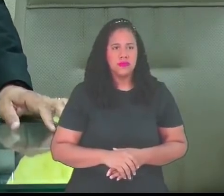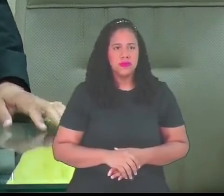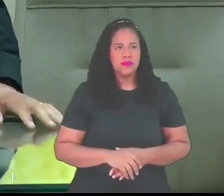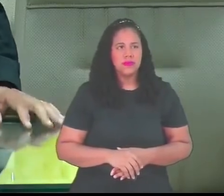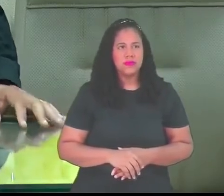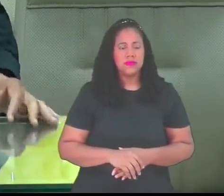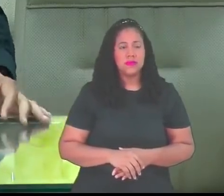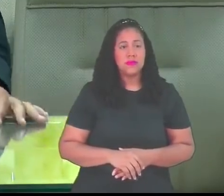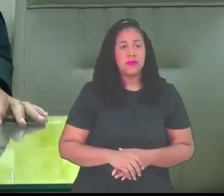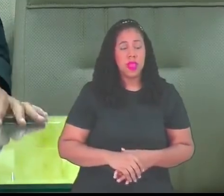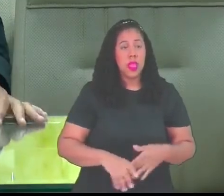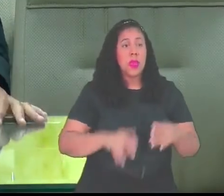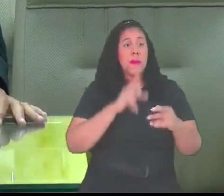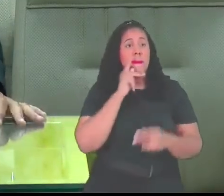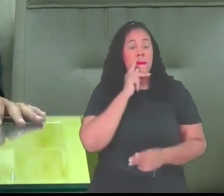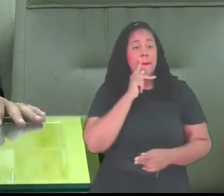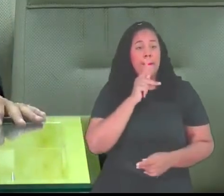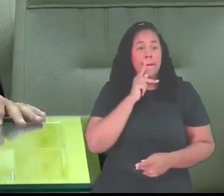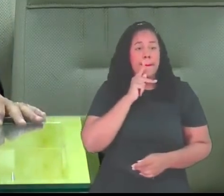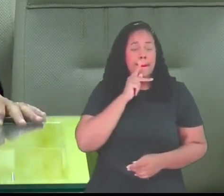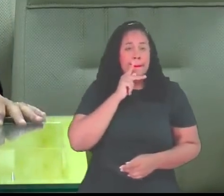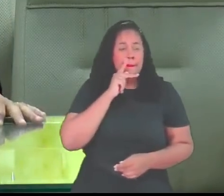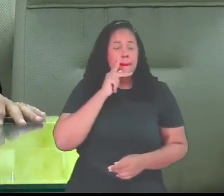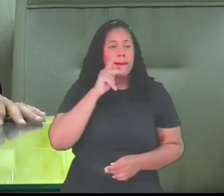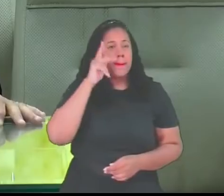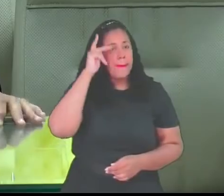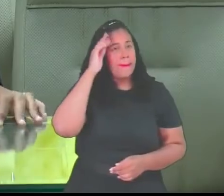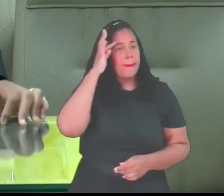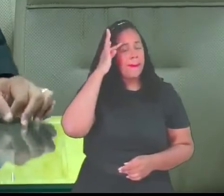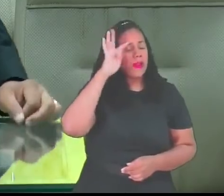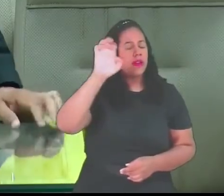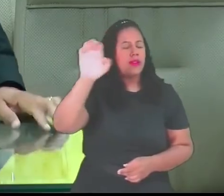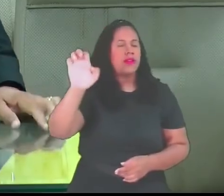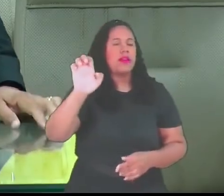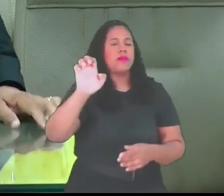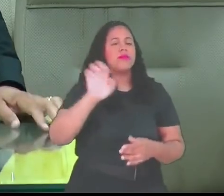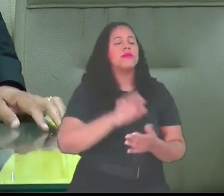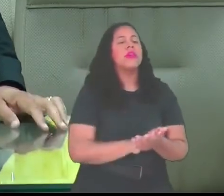Deus. Lá em Provérbios capítulo 25, versículo 1,